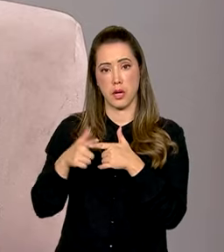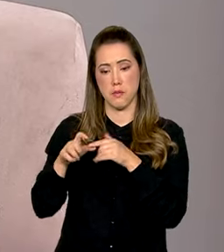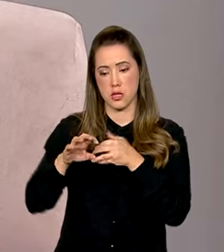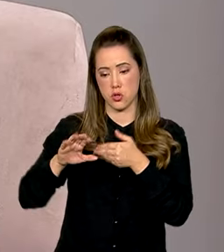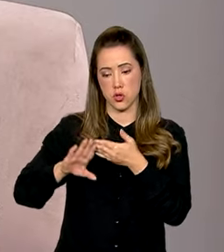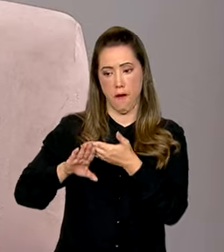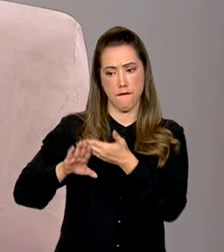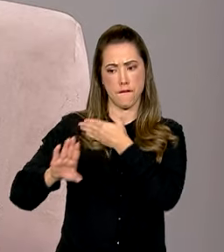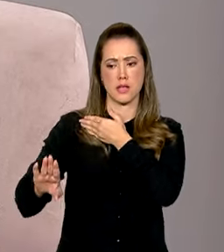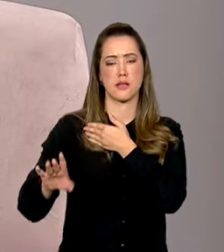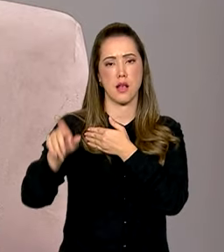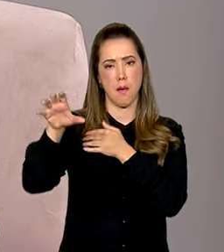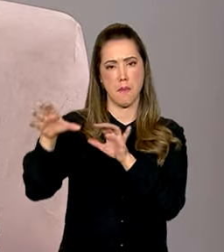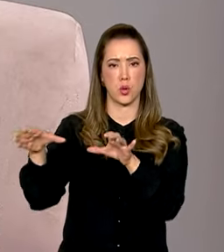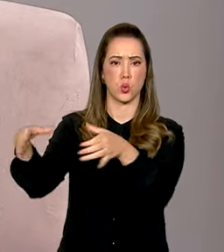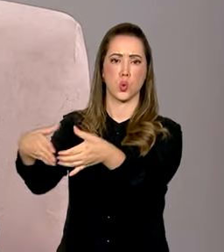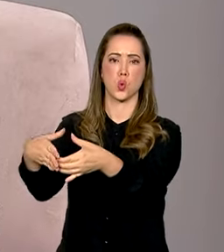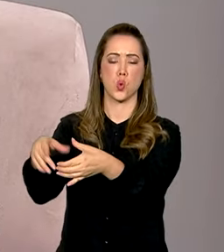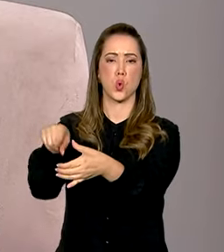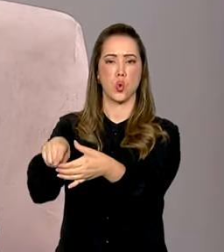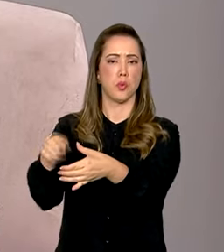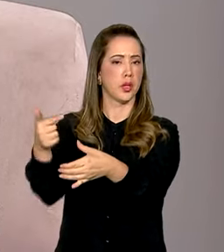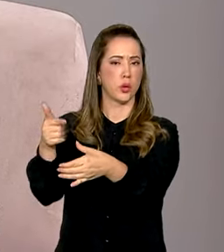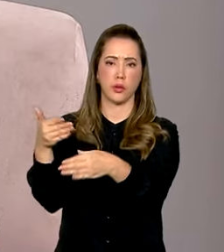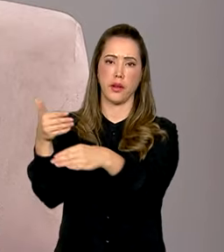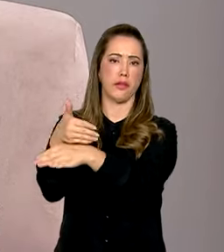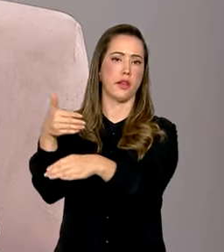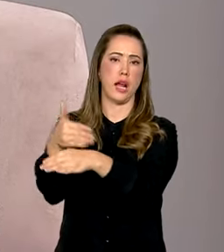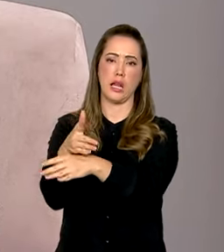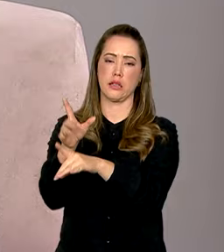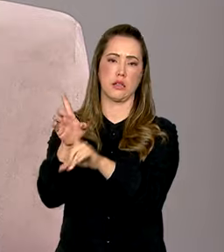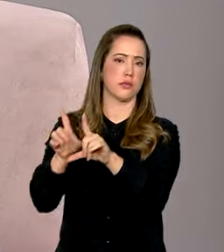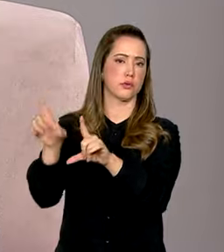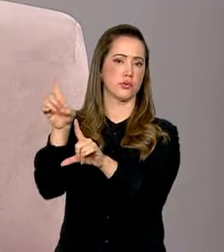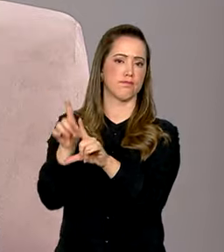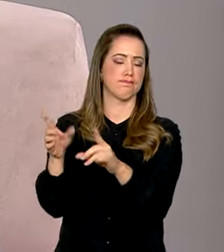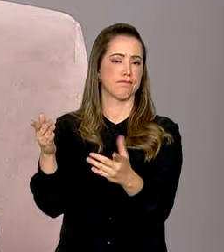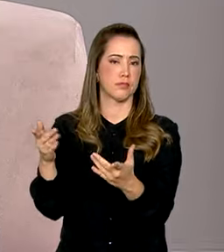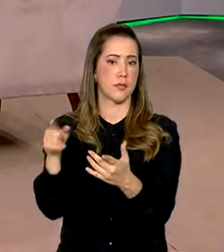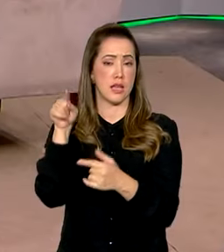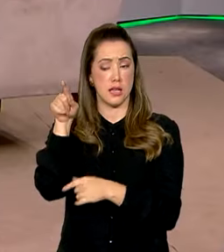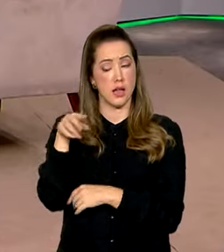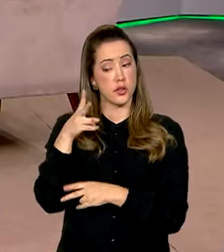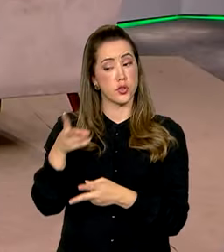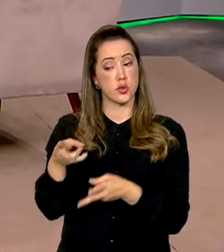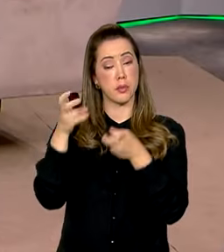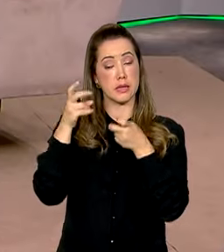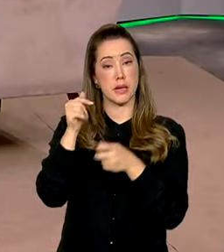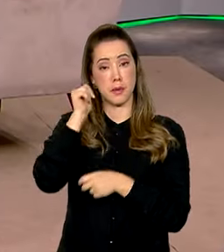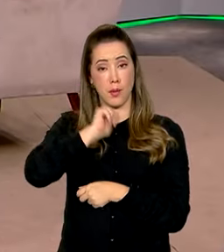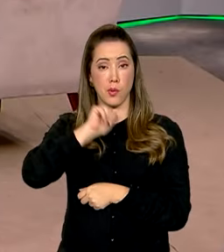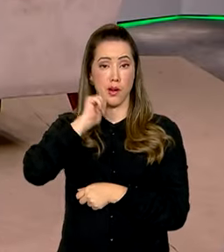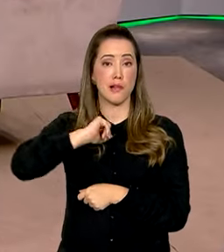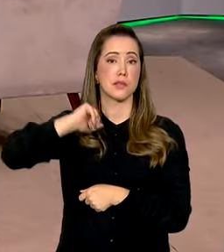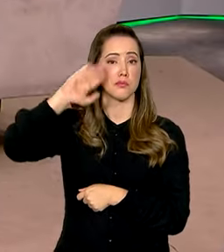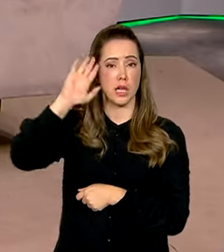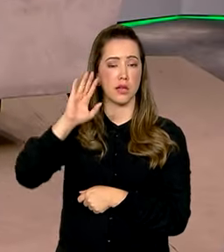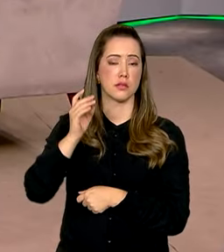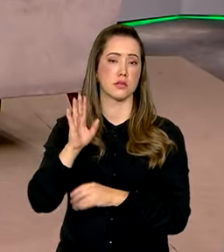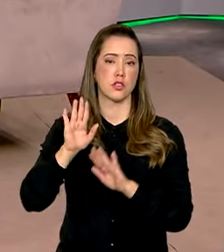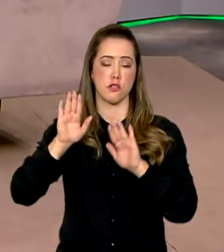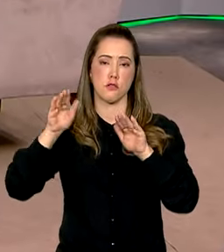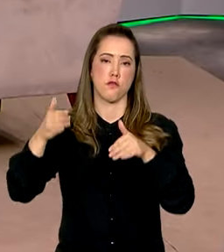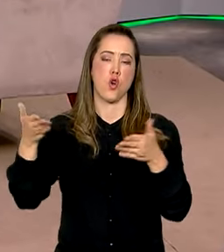no caso a exclusão digital, e um dos aspectos aí é o gênero, né? Então, sim, por isso esse foco